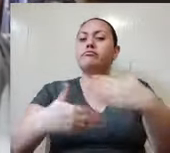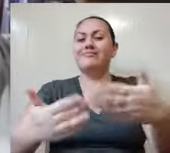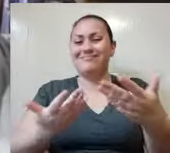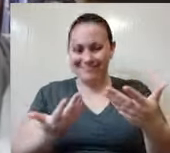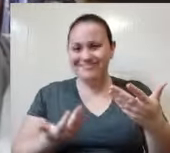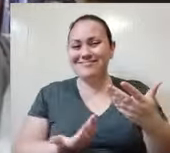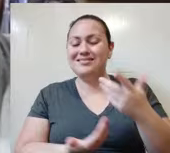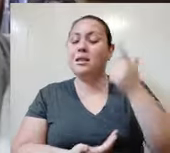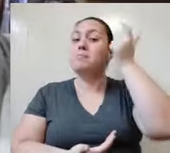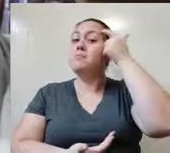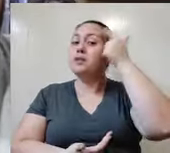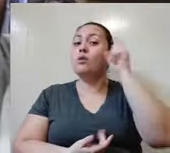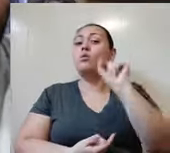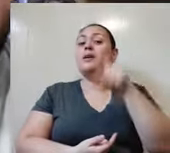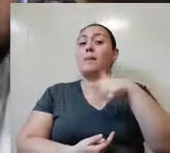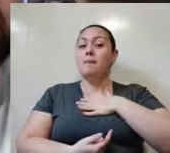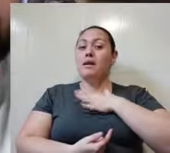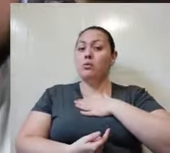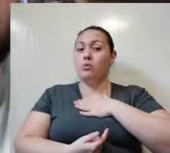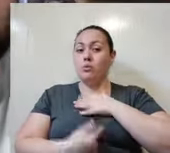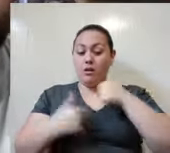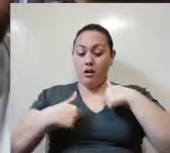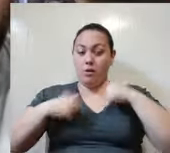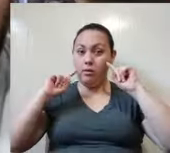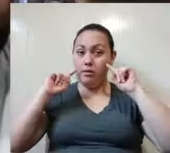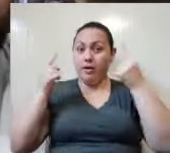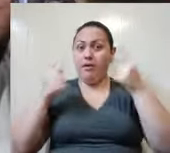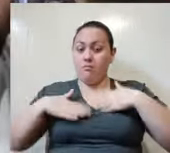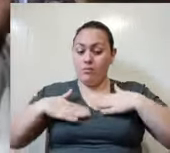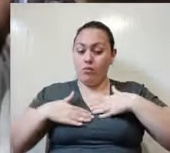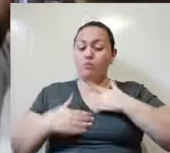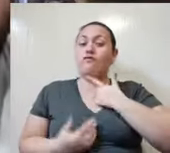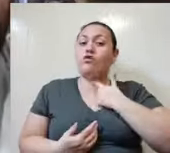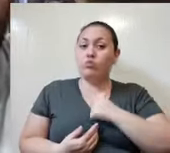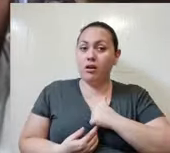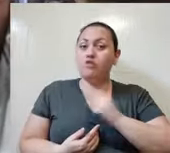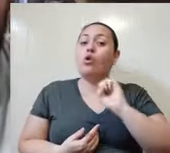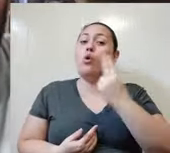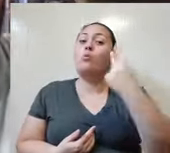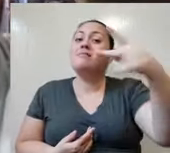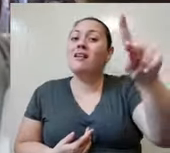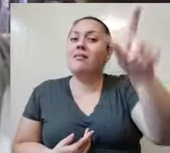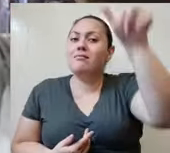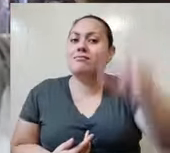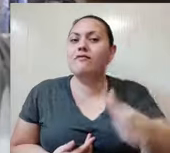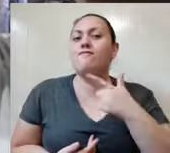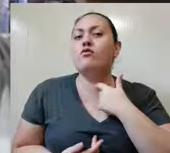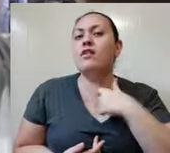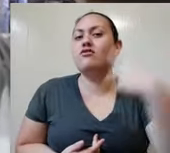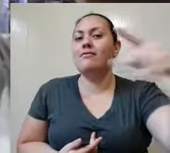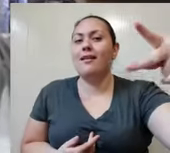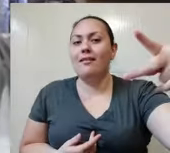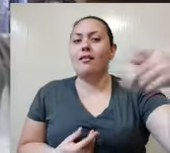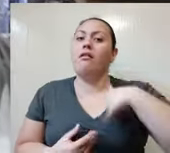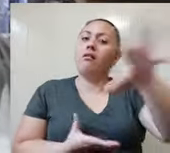a premissa inicial é o que é meu e o que não é, né? Acho que esse é um ponto. Outro ponto para a gente poder pensar é